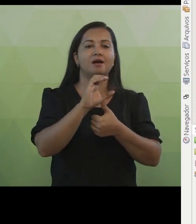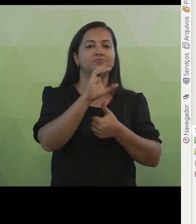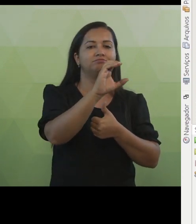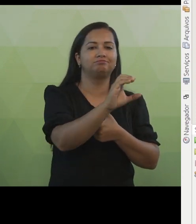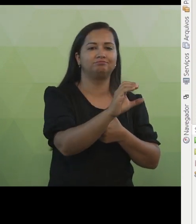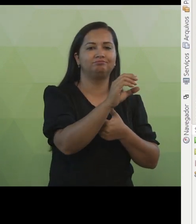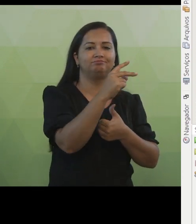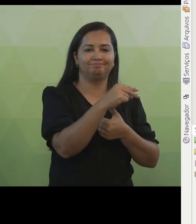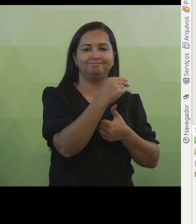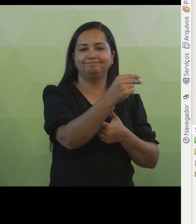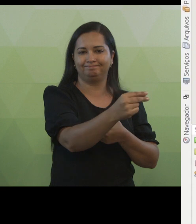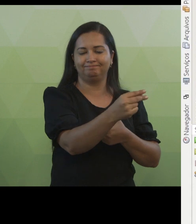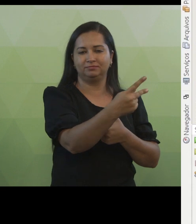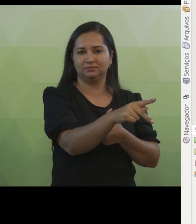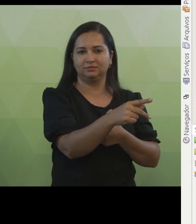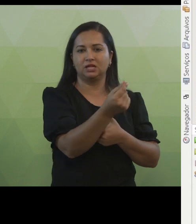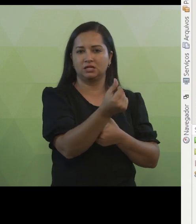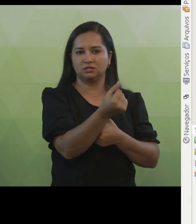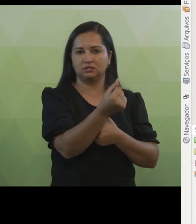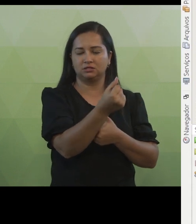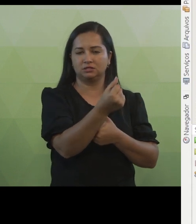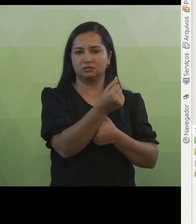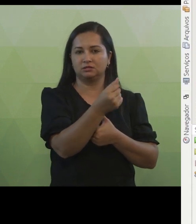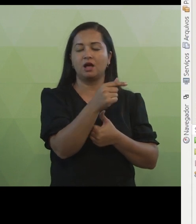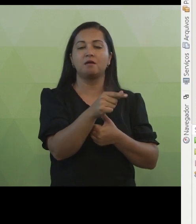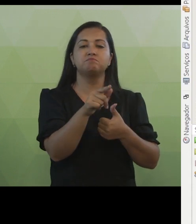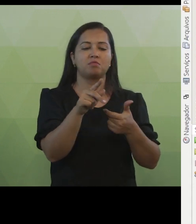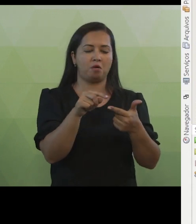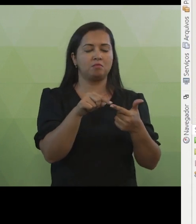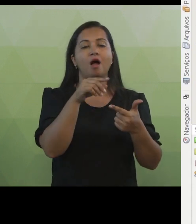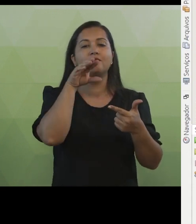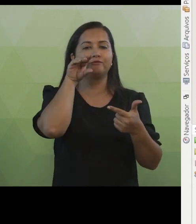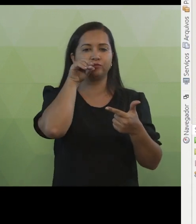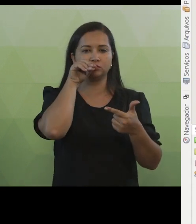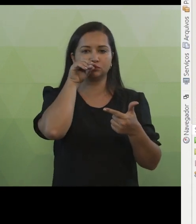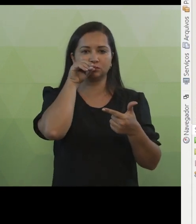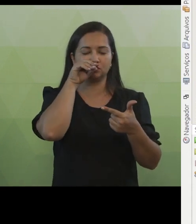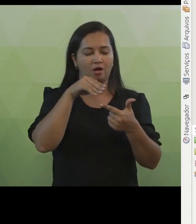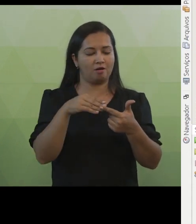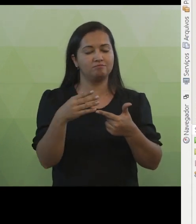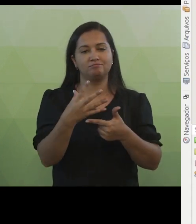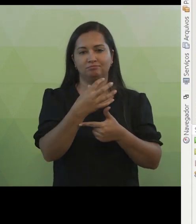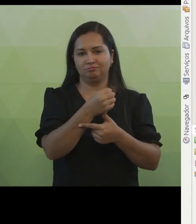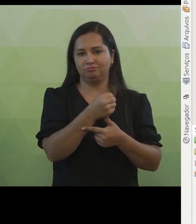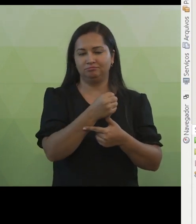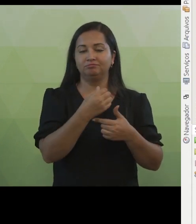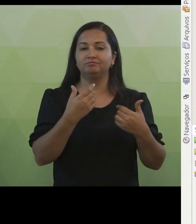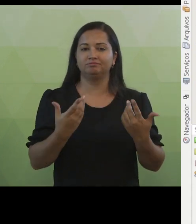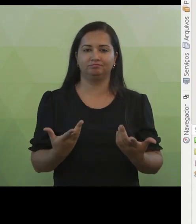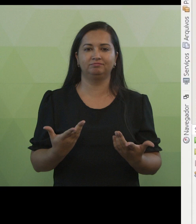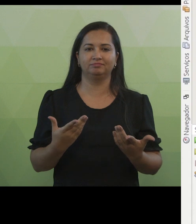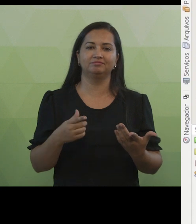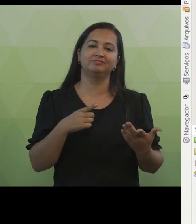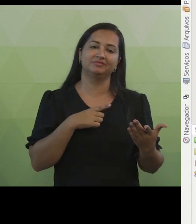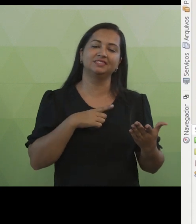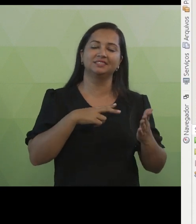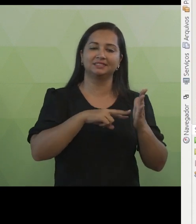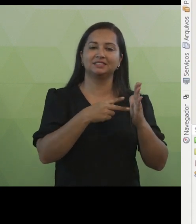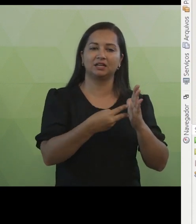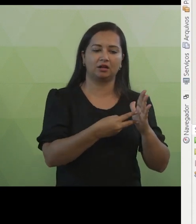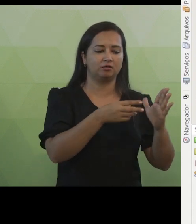bonifica, que recebe um parâmetro do tipo funcionário. Como isso é possível? Aí está o grande poder do